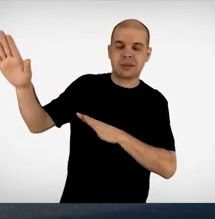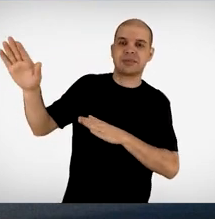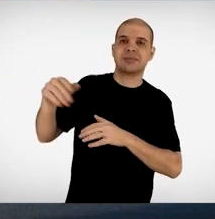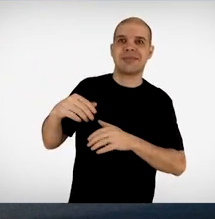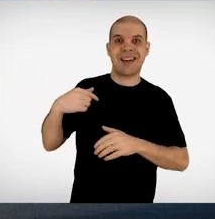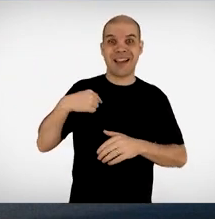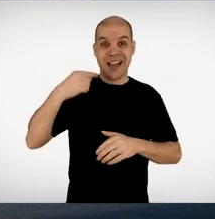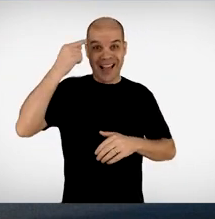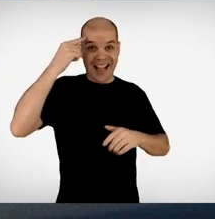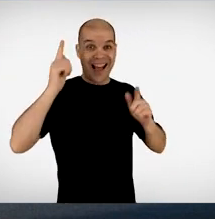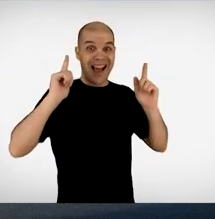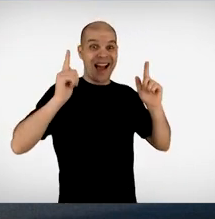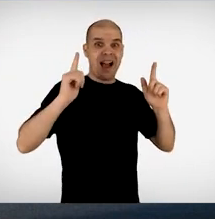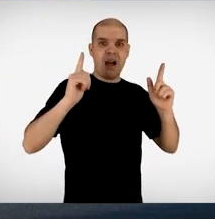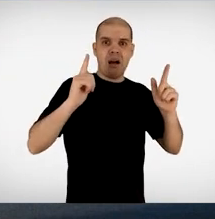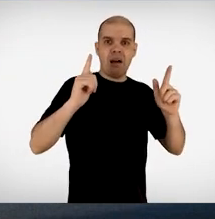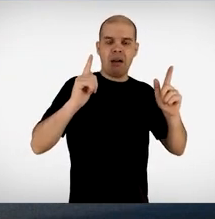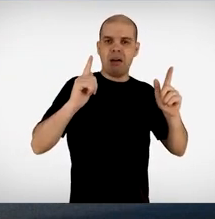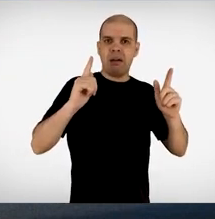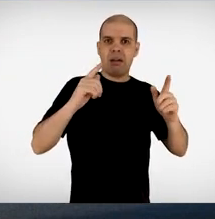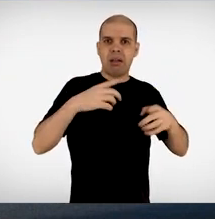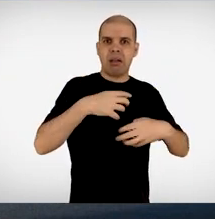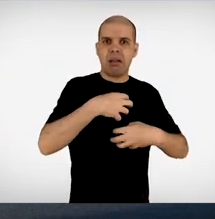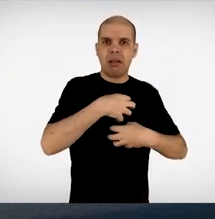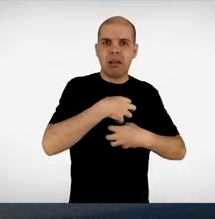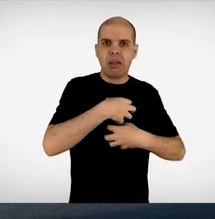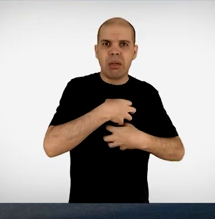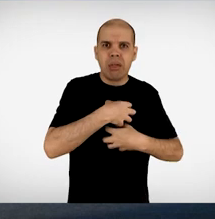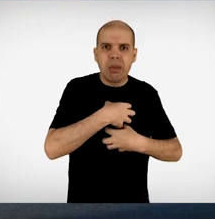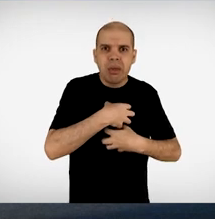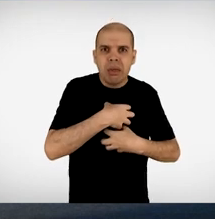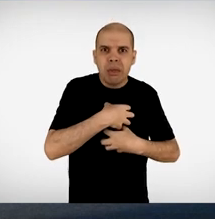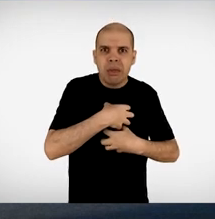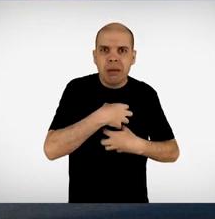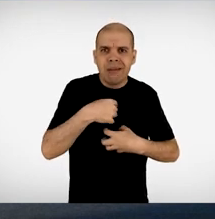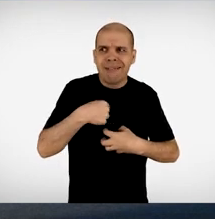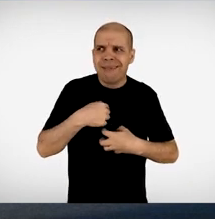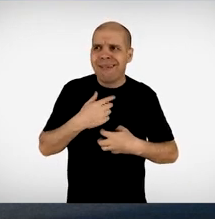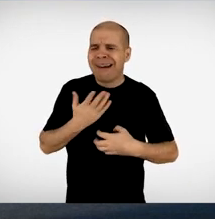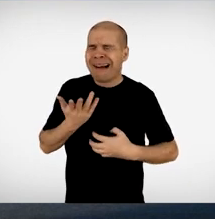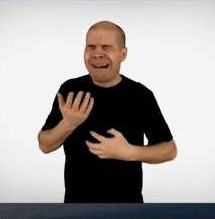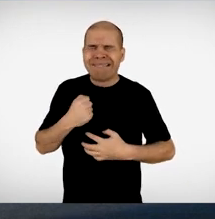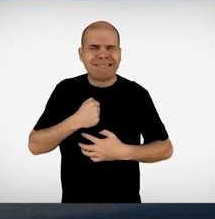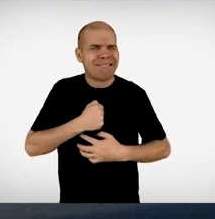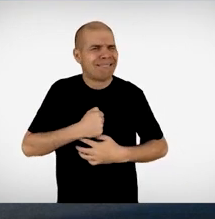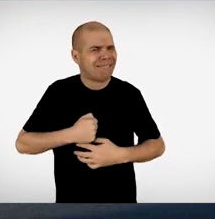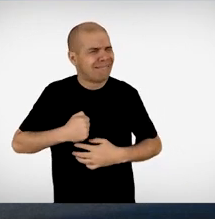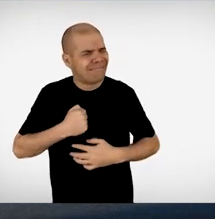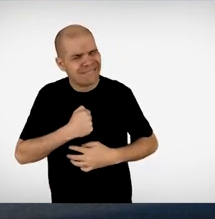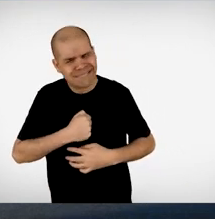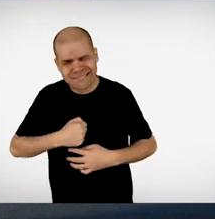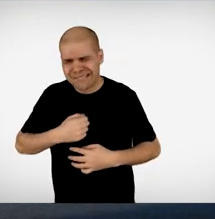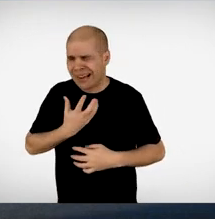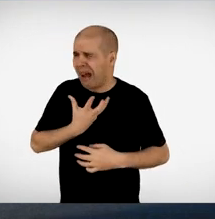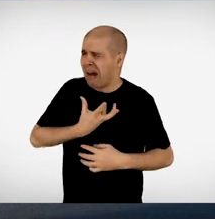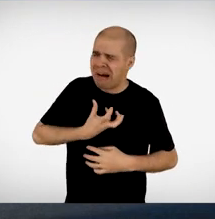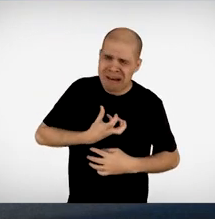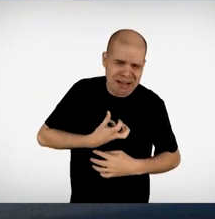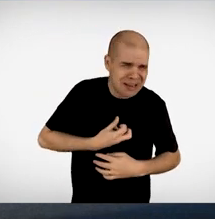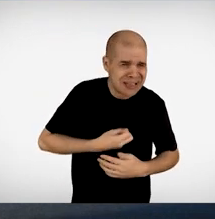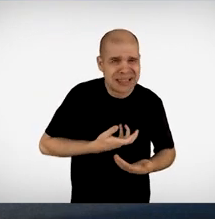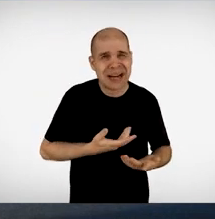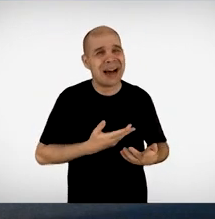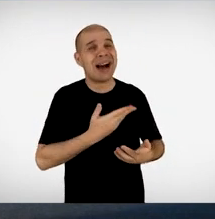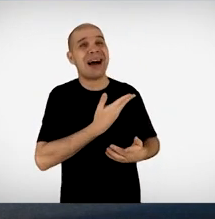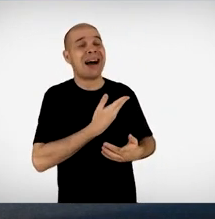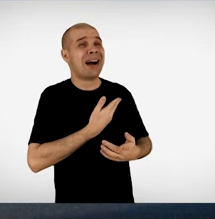falei, meu Deus, devolvam a minha vida, eu não quero isso. Tinha 30 amigos para ver, no segundo amigo já estava tendo crise de pânico, que eu falei, pelo